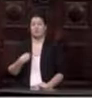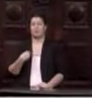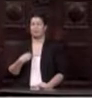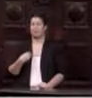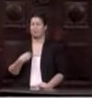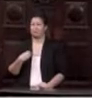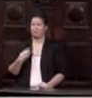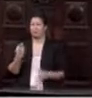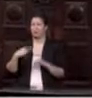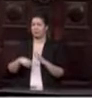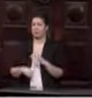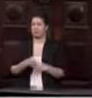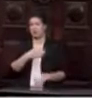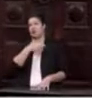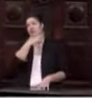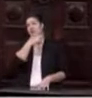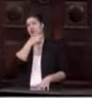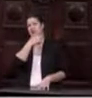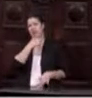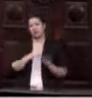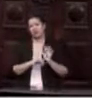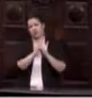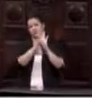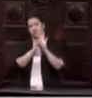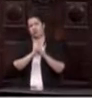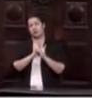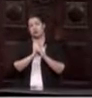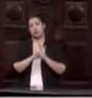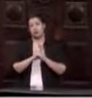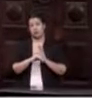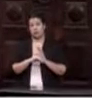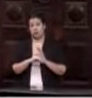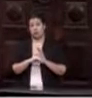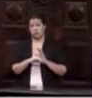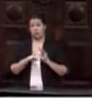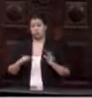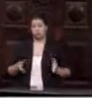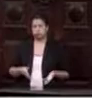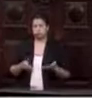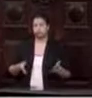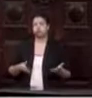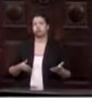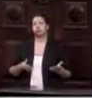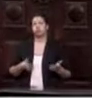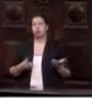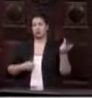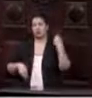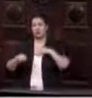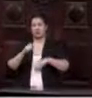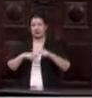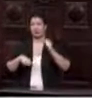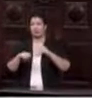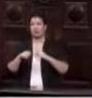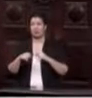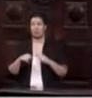crises institucionais, motivada por uma administração